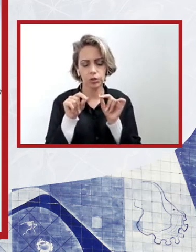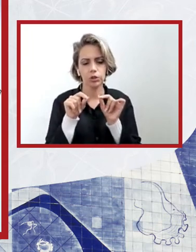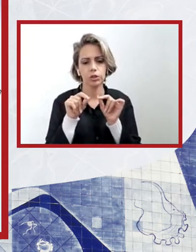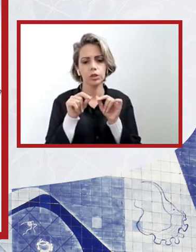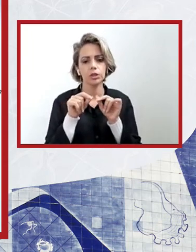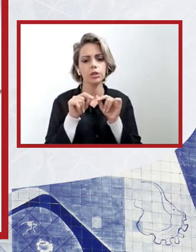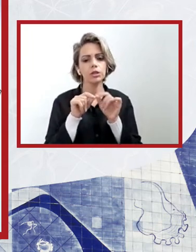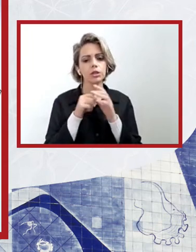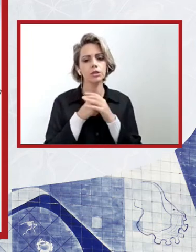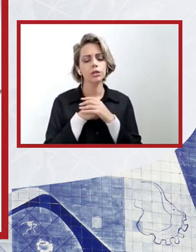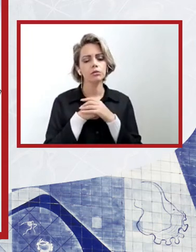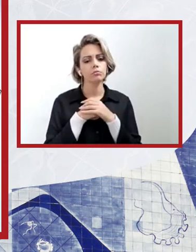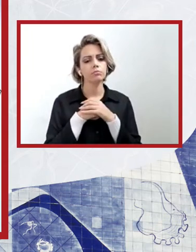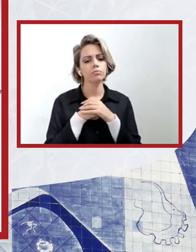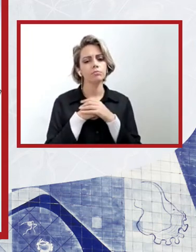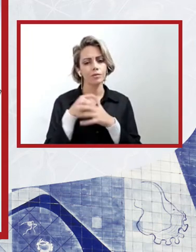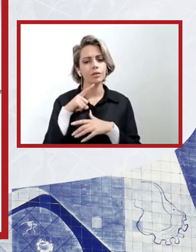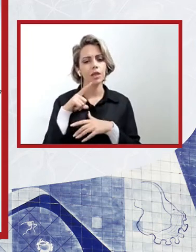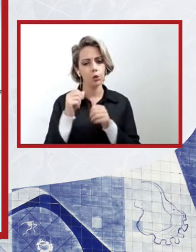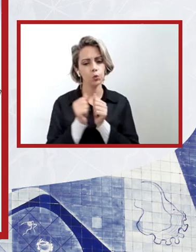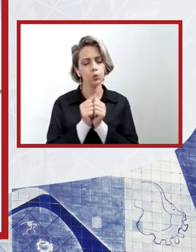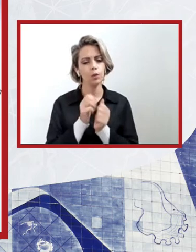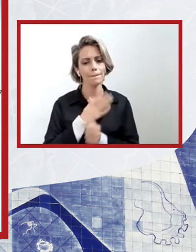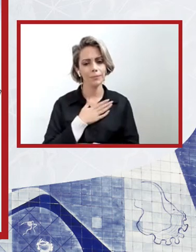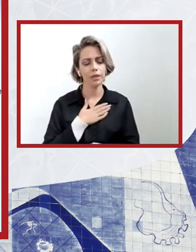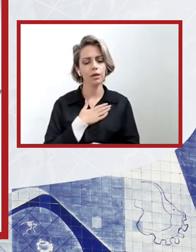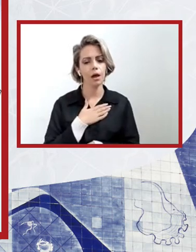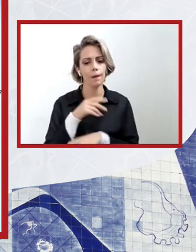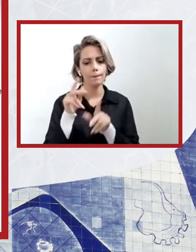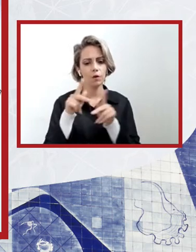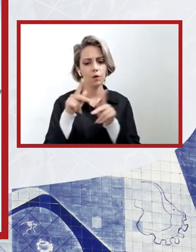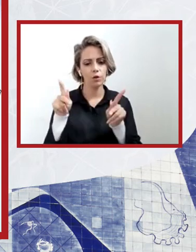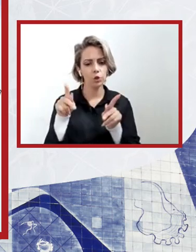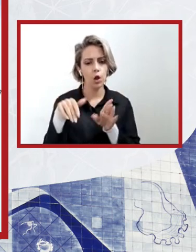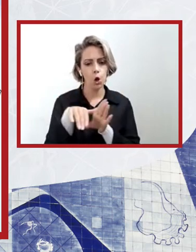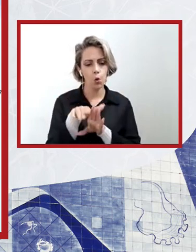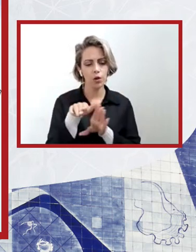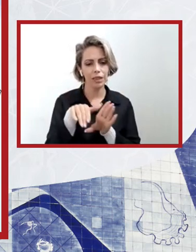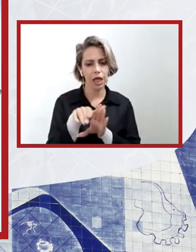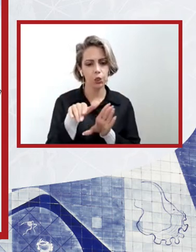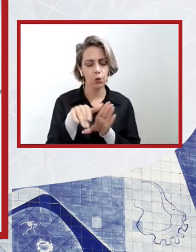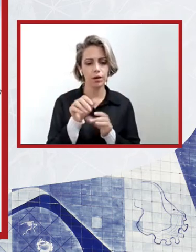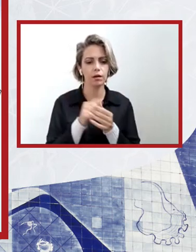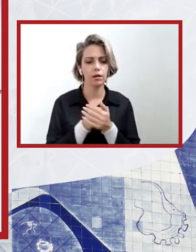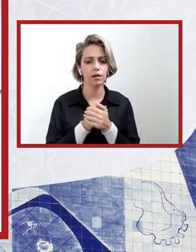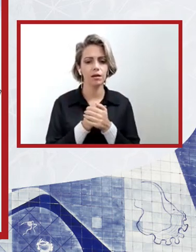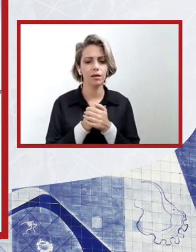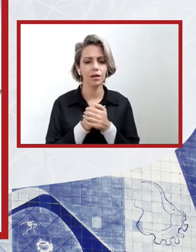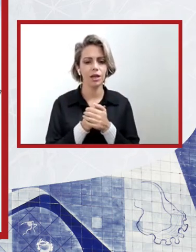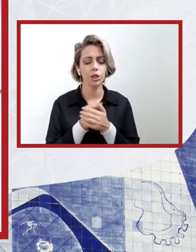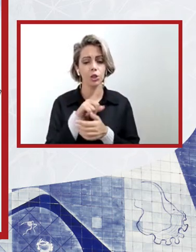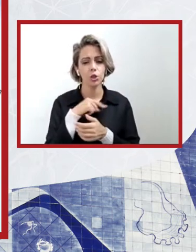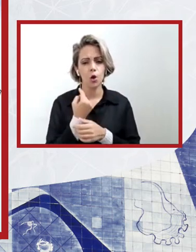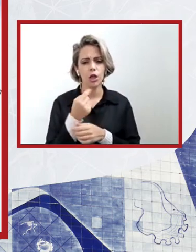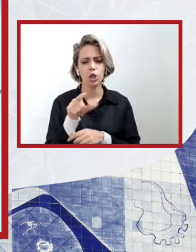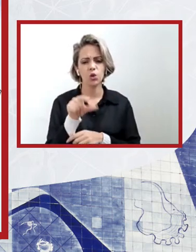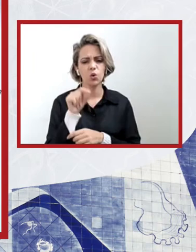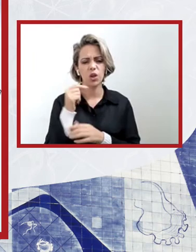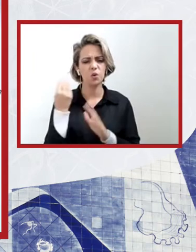incluindo a minha orientadora, por não declarar as universidades, né,